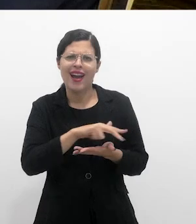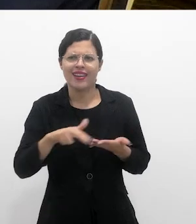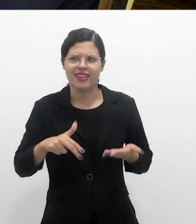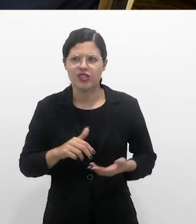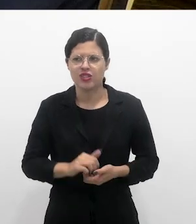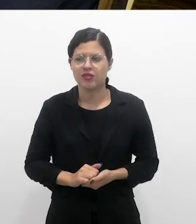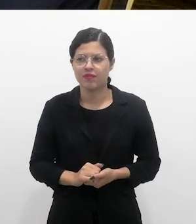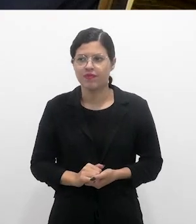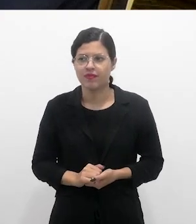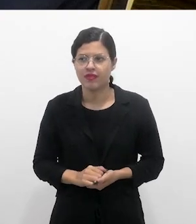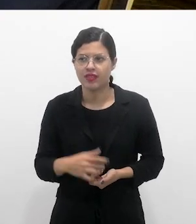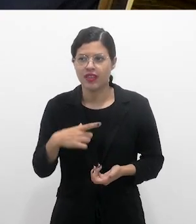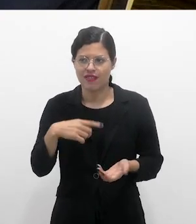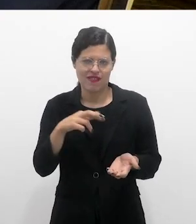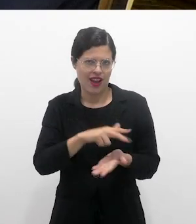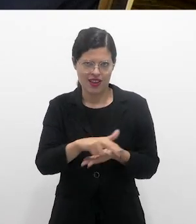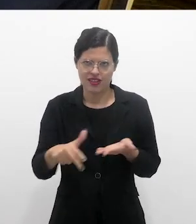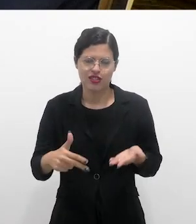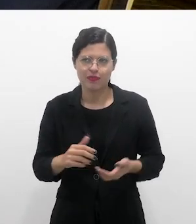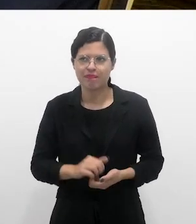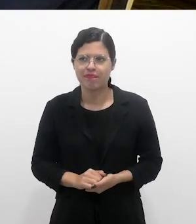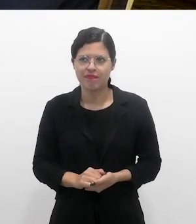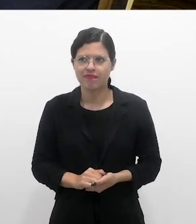né? Tem várias ali.